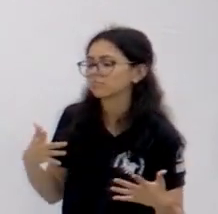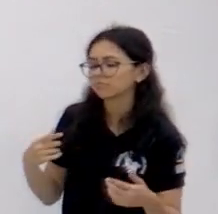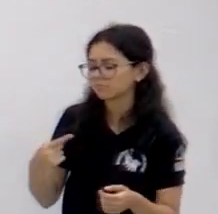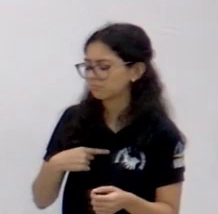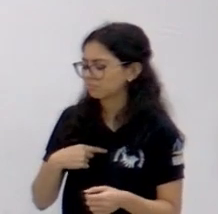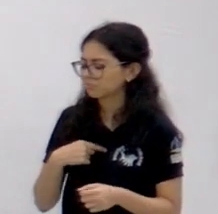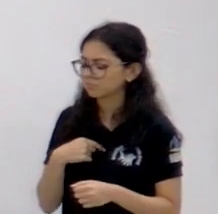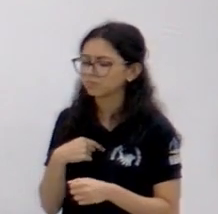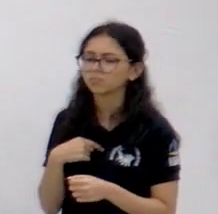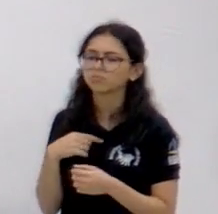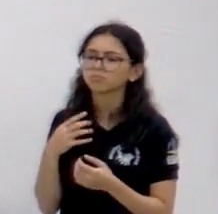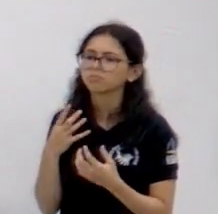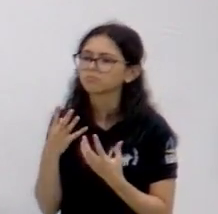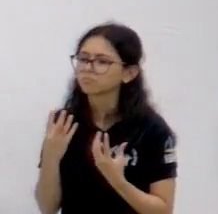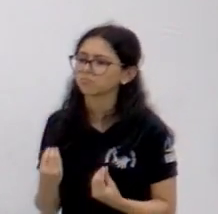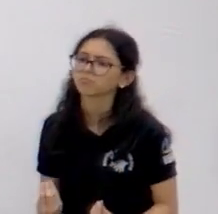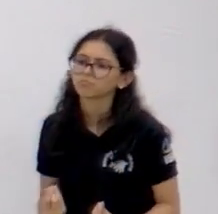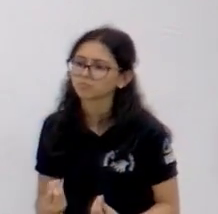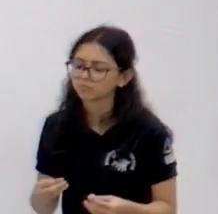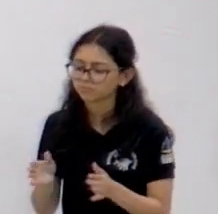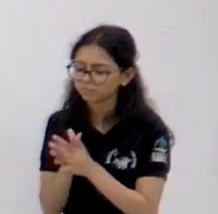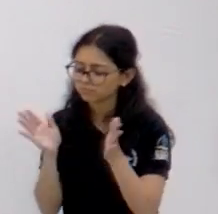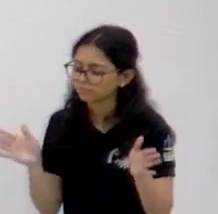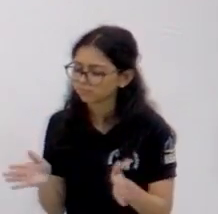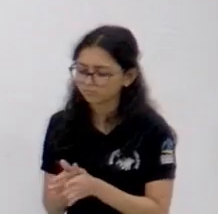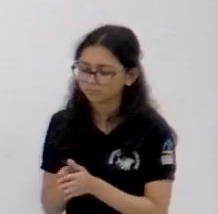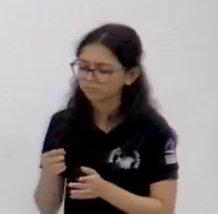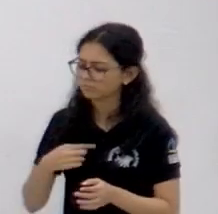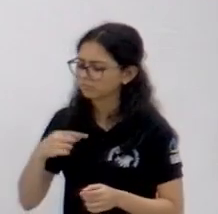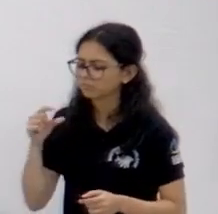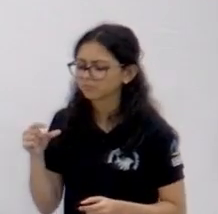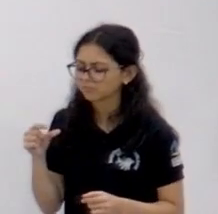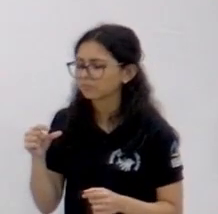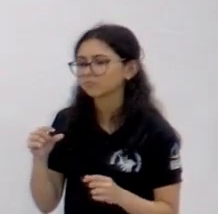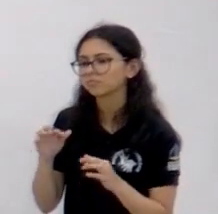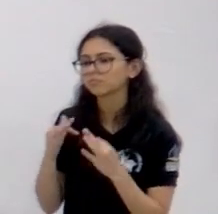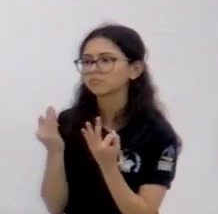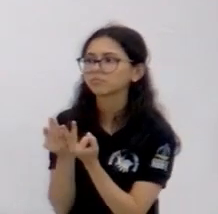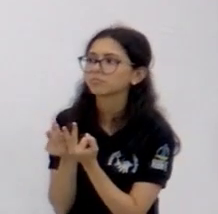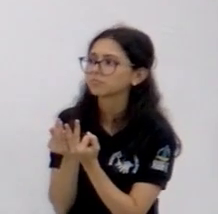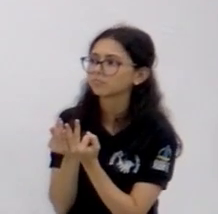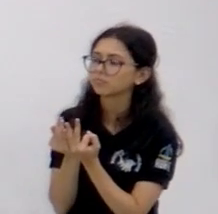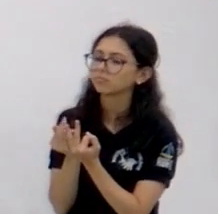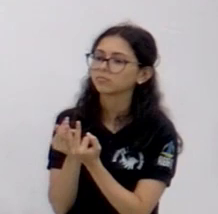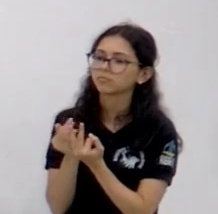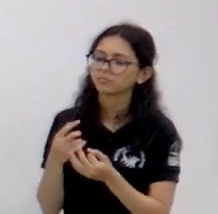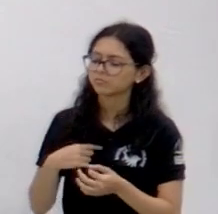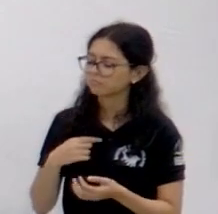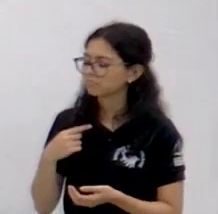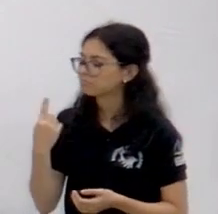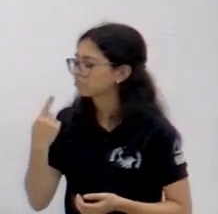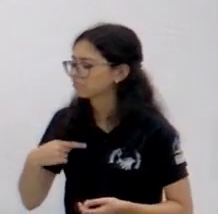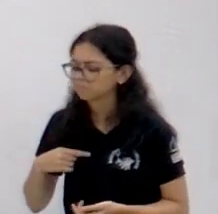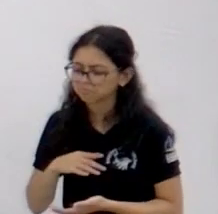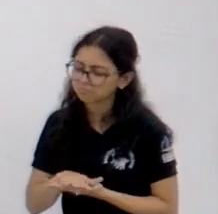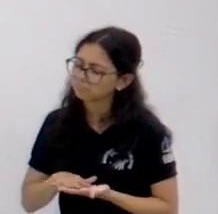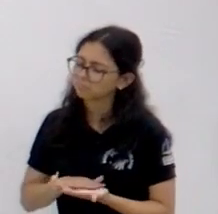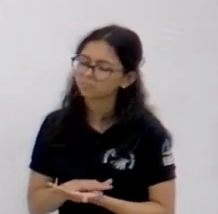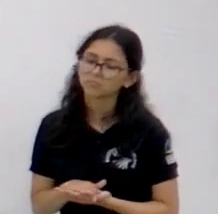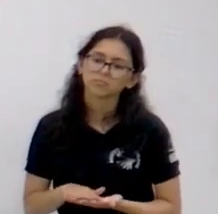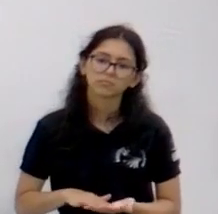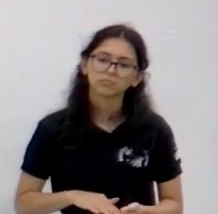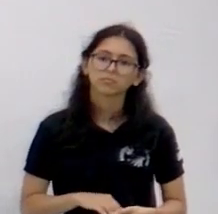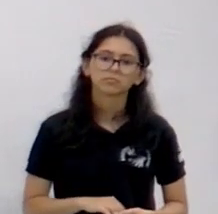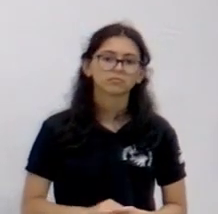em Manassés, e eu, o menor da casa de meu pai, não conte com a gente, nós não temos condições,